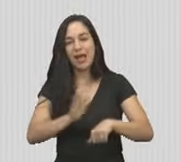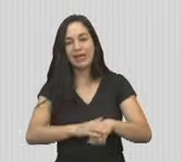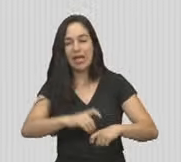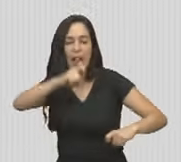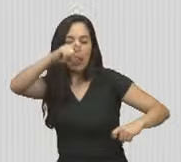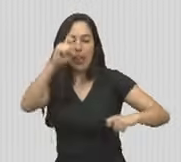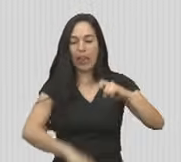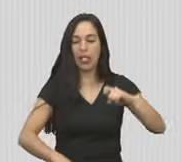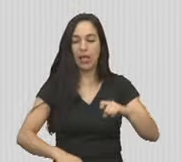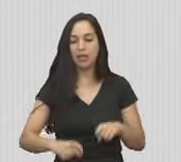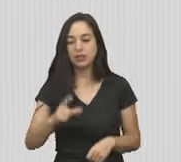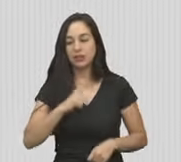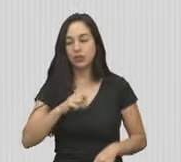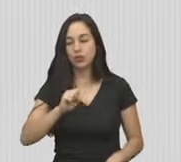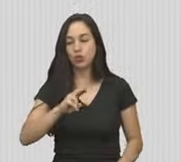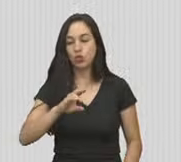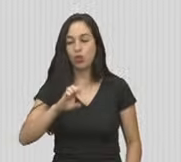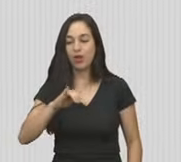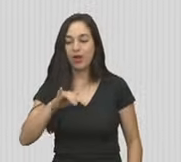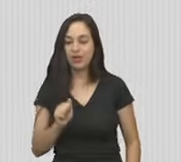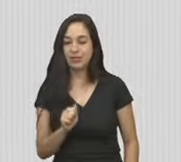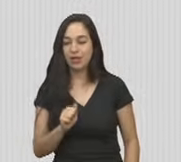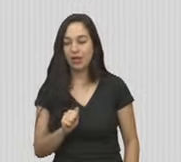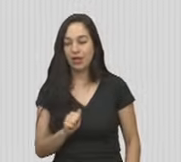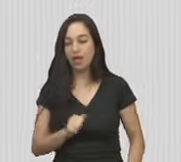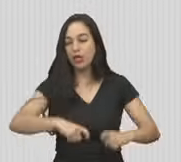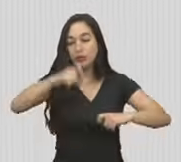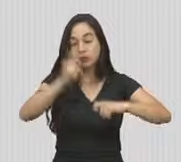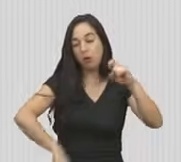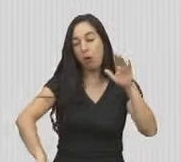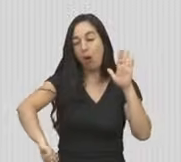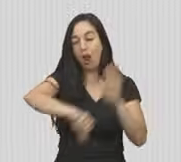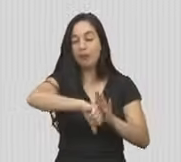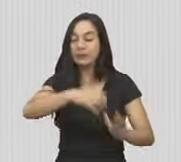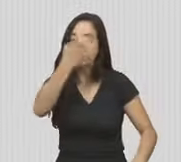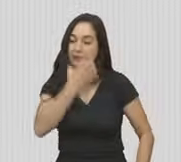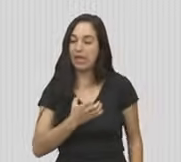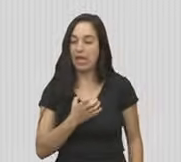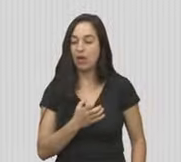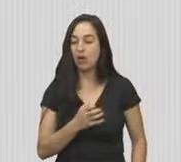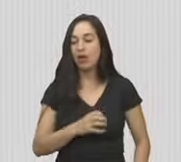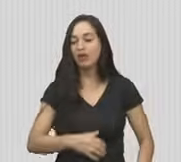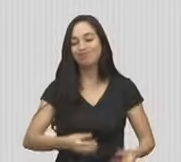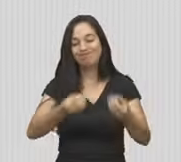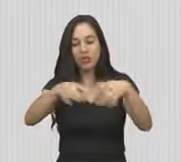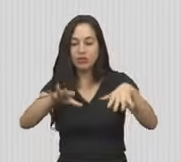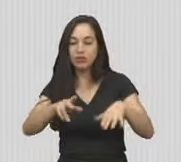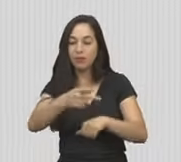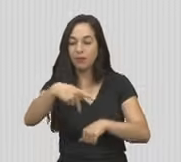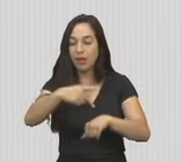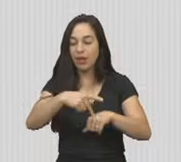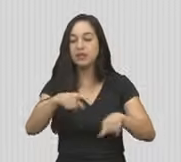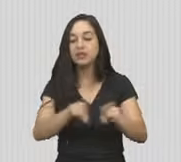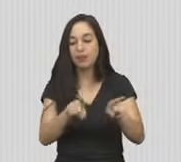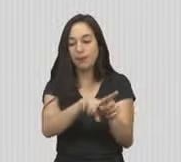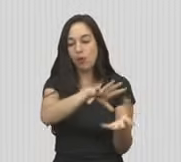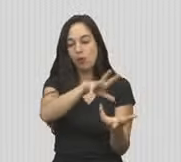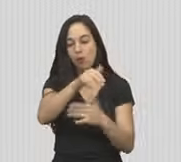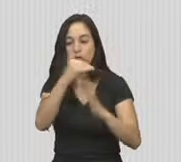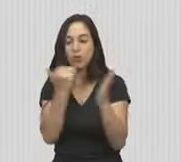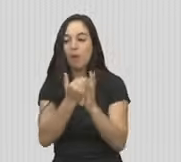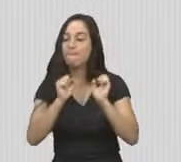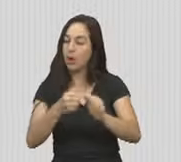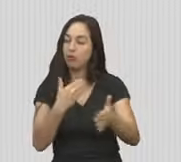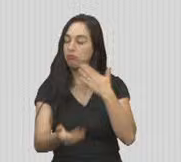modest land called Sweden. Rape is a very serious crime, which not only affects our country, but the rest of the world. And it can happen to